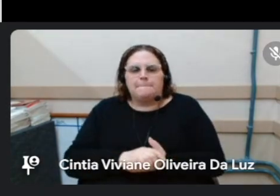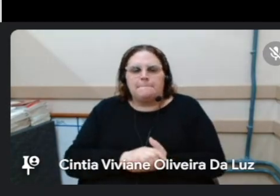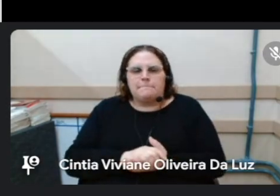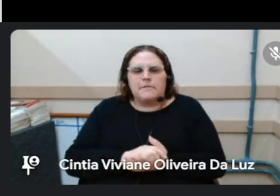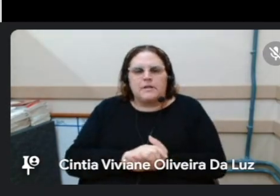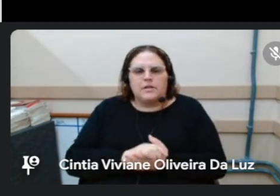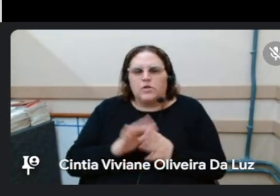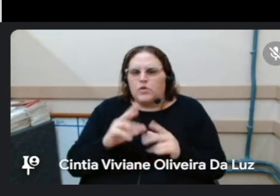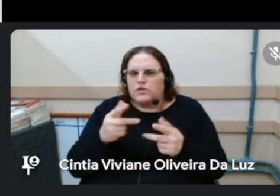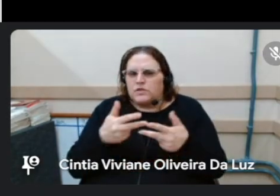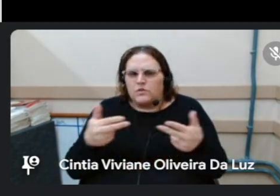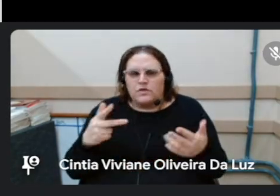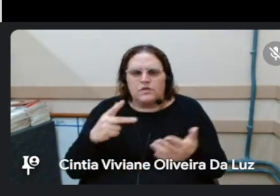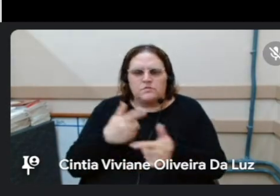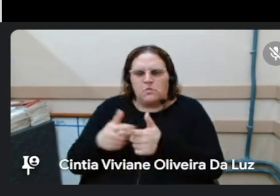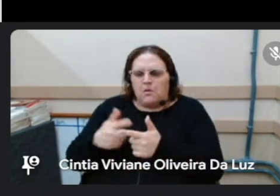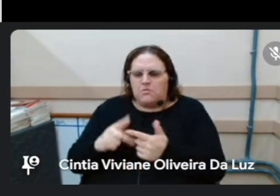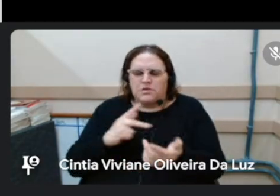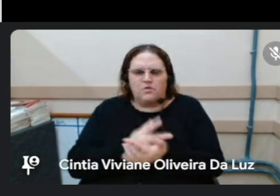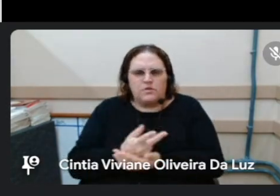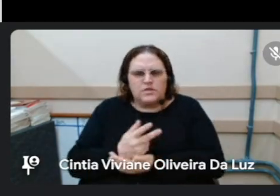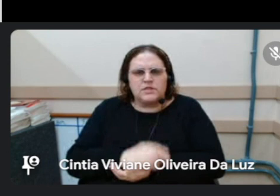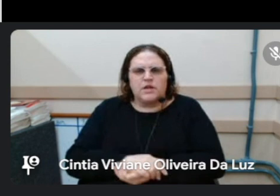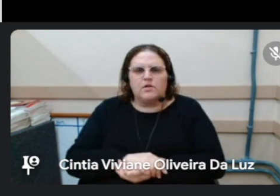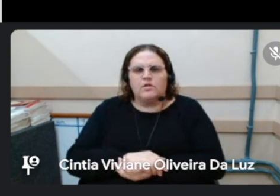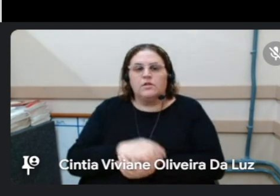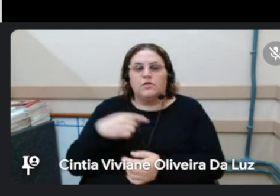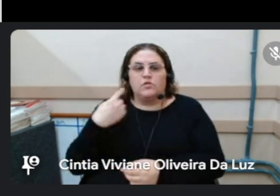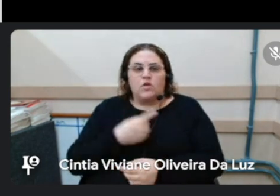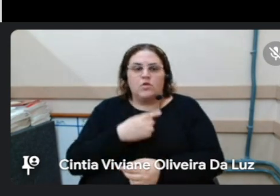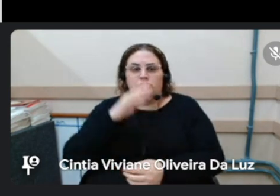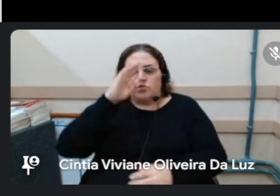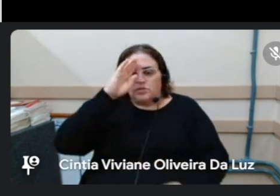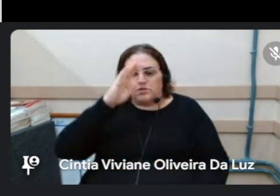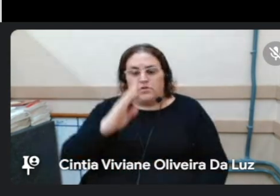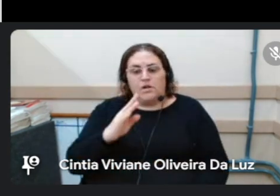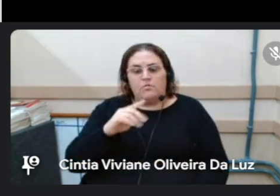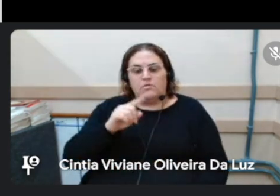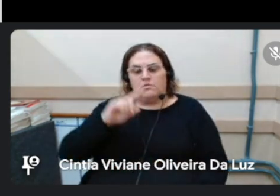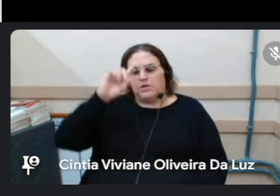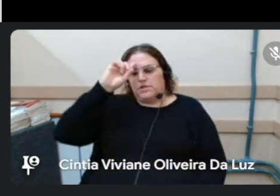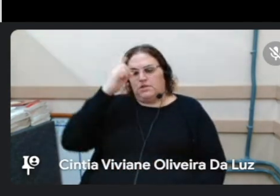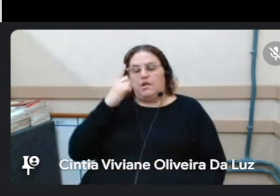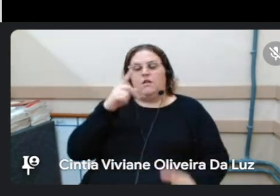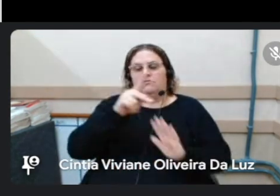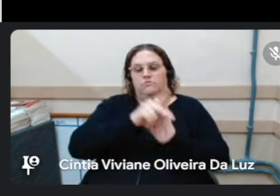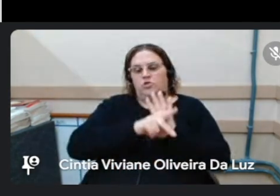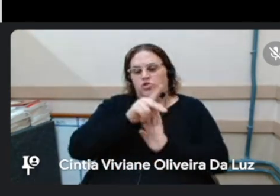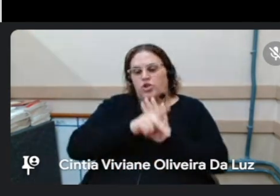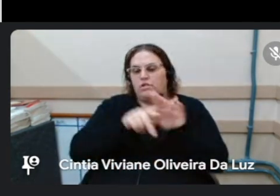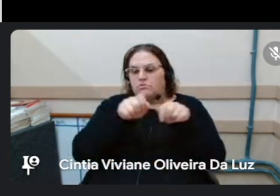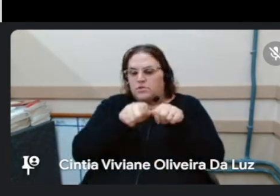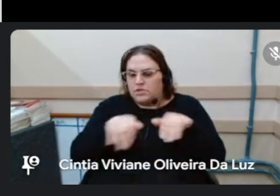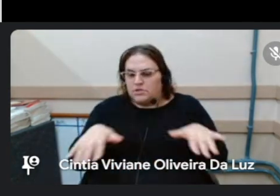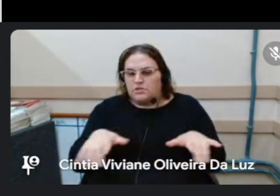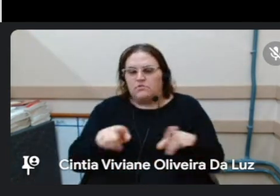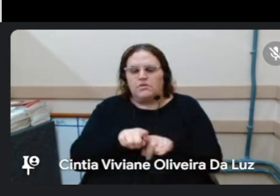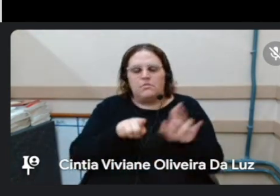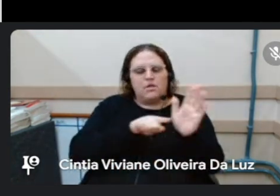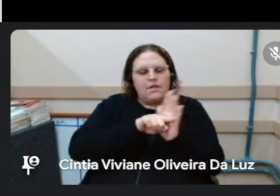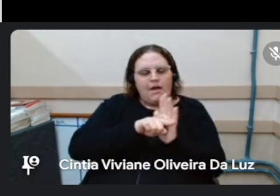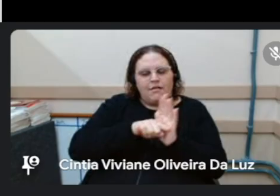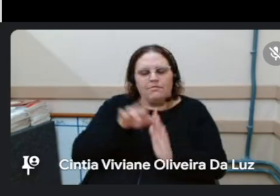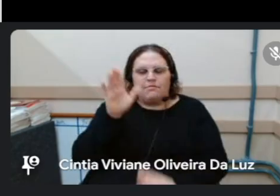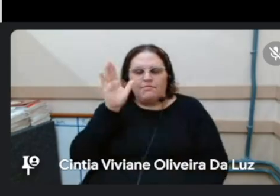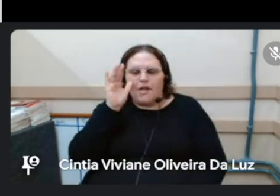nós então direcionamos essa ideia do projeto de extensão e da análise de um projeto de pesquisa para